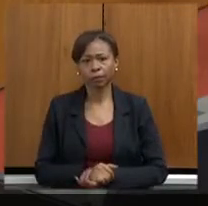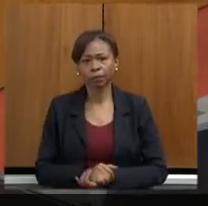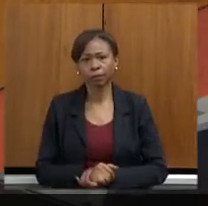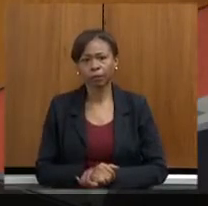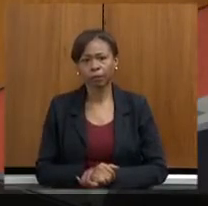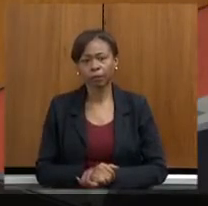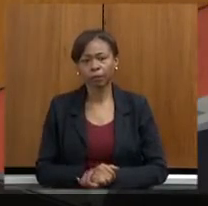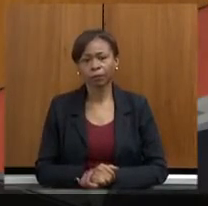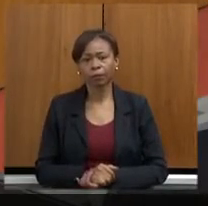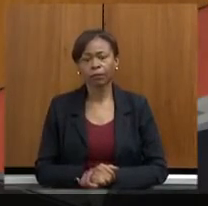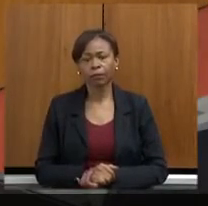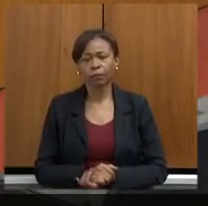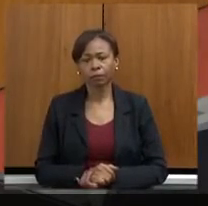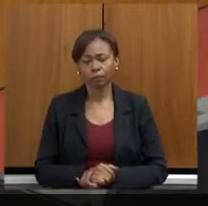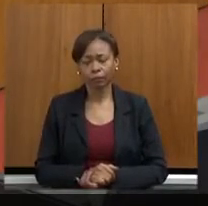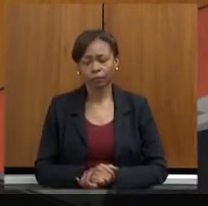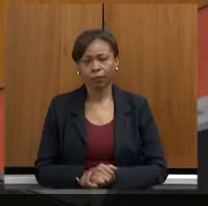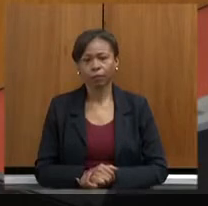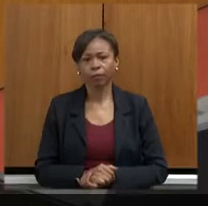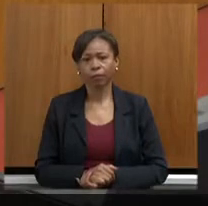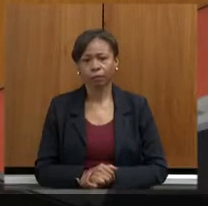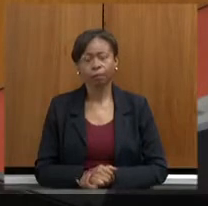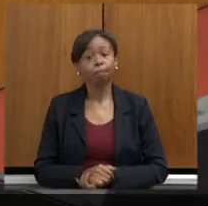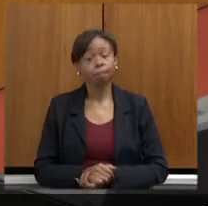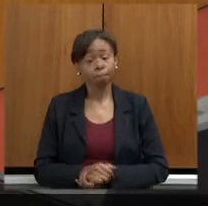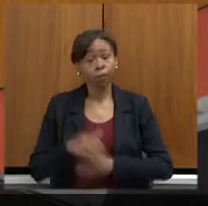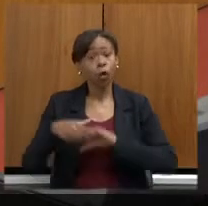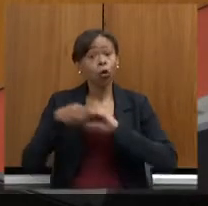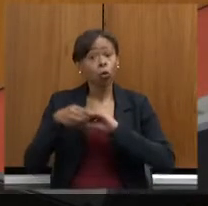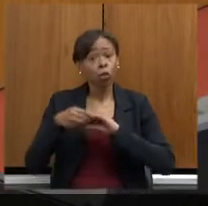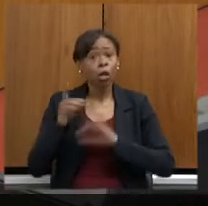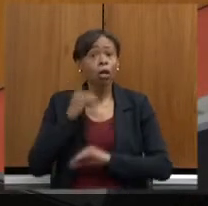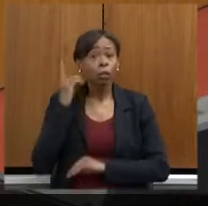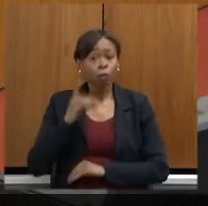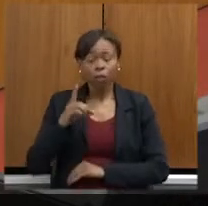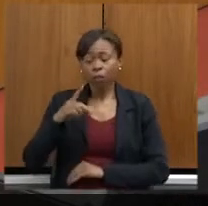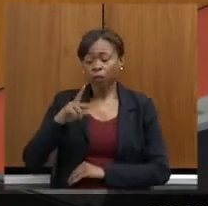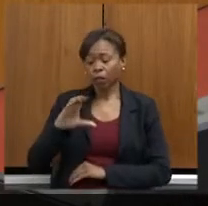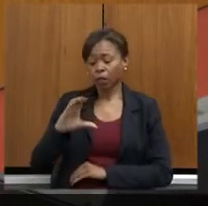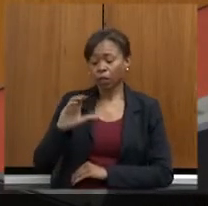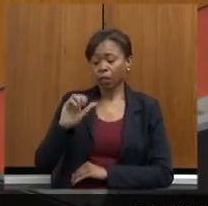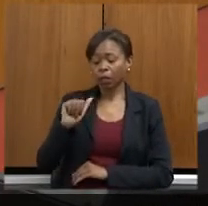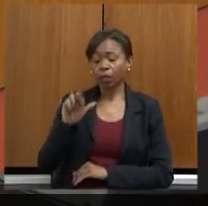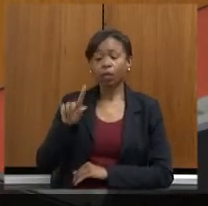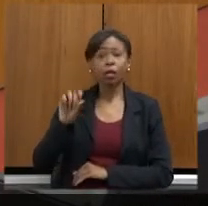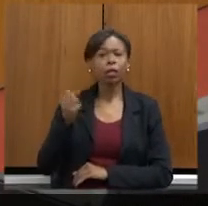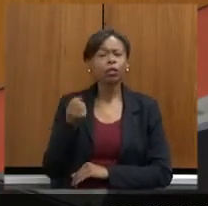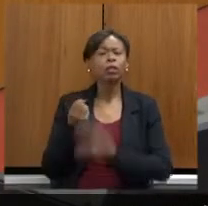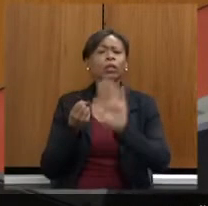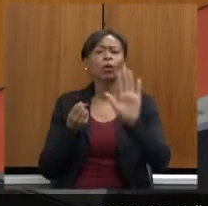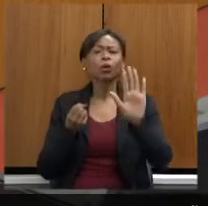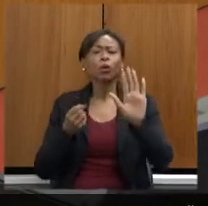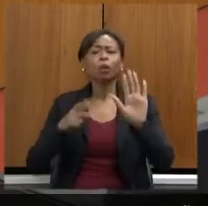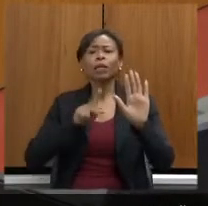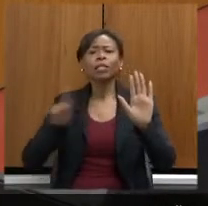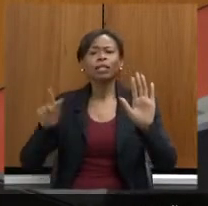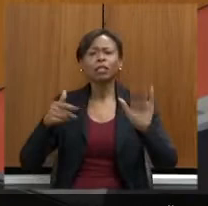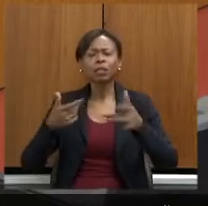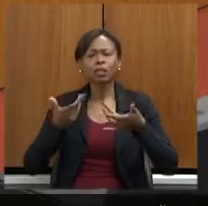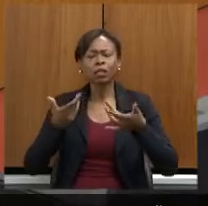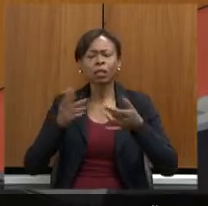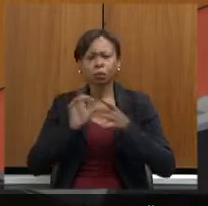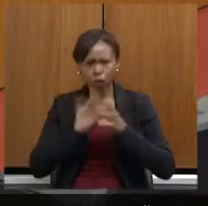a casa agradece comprimentar aqui é deputado Carlos Pimenta a presidência me permite sol